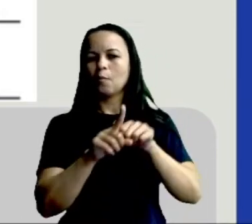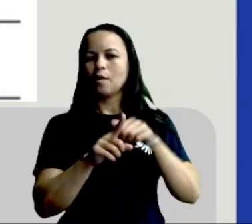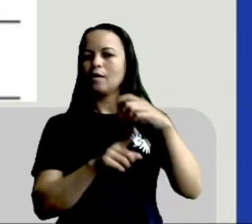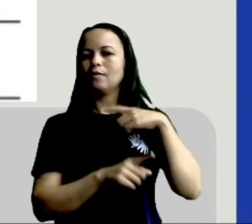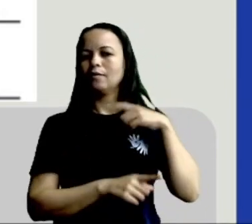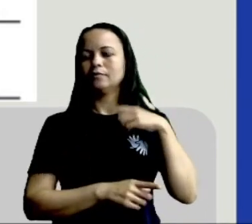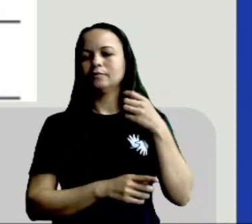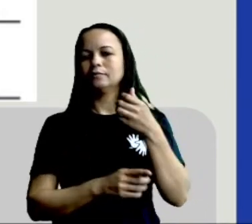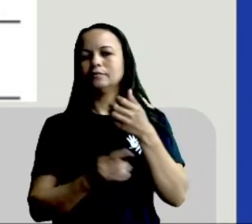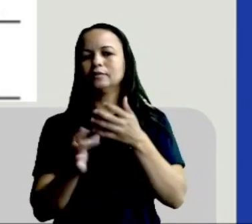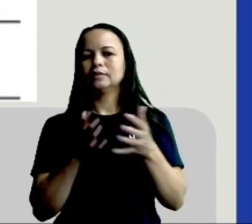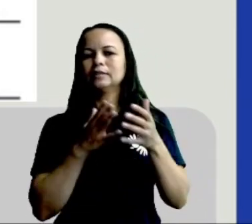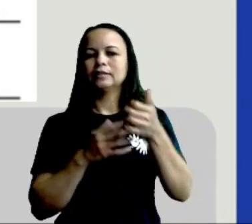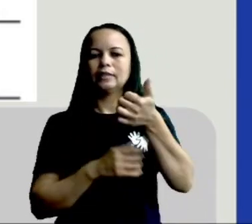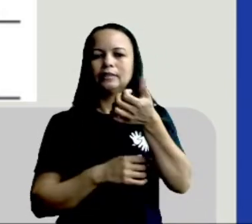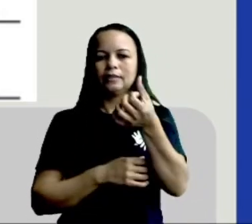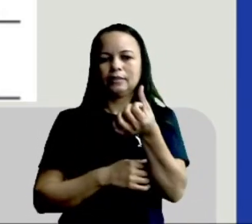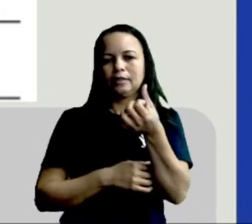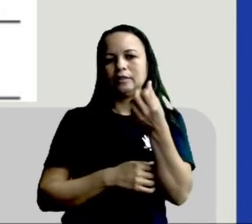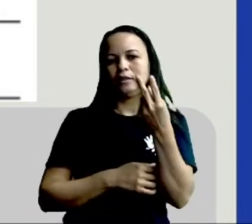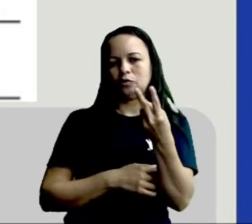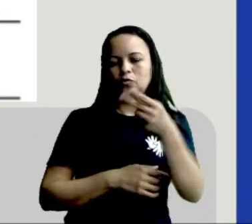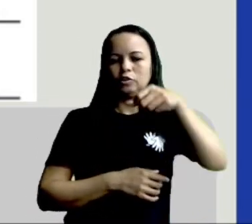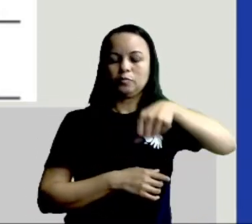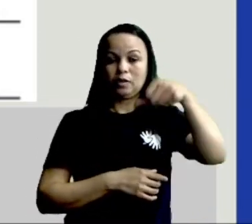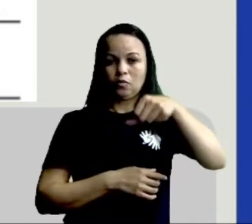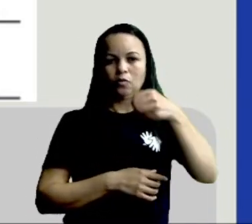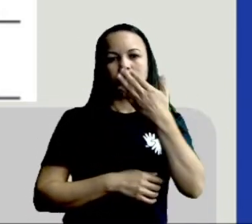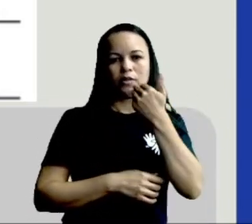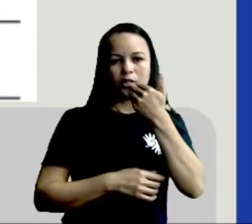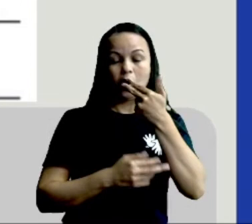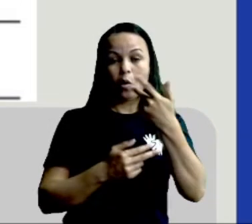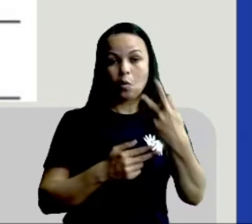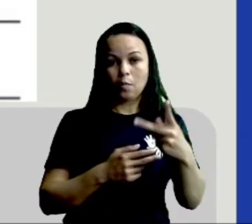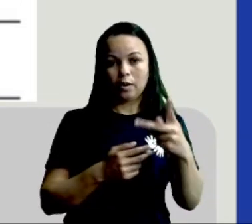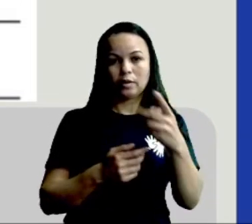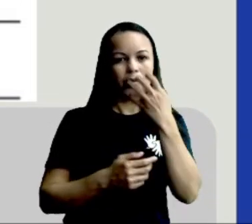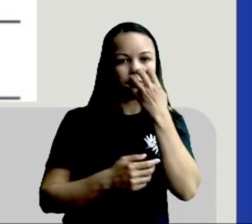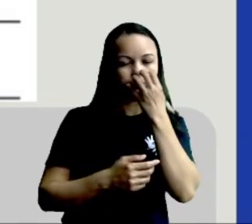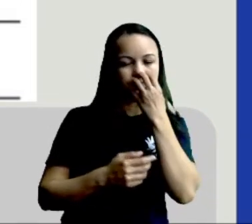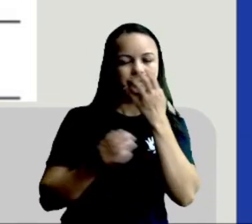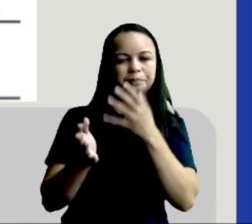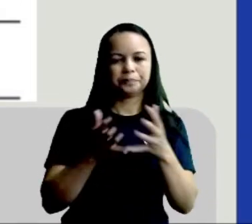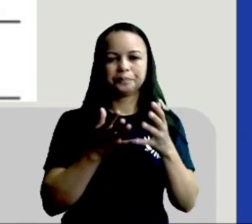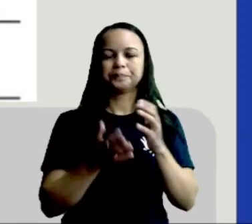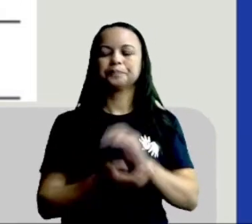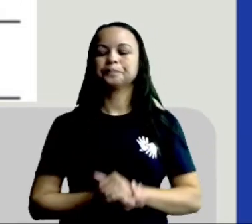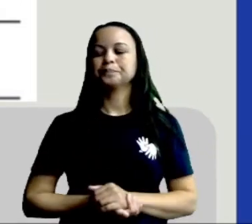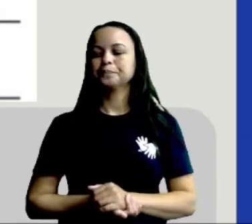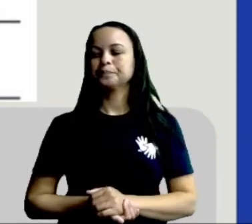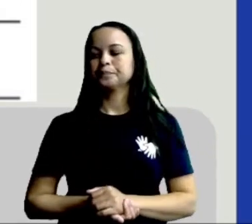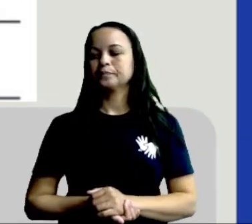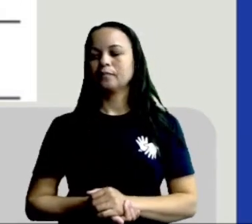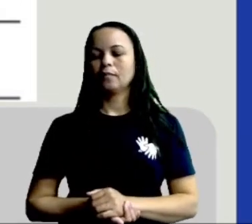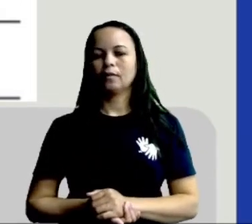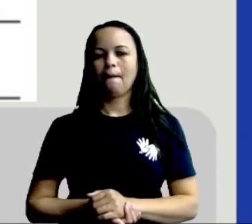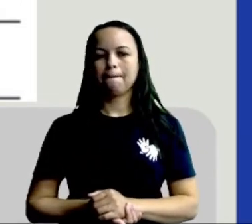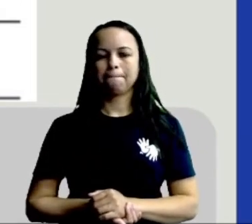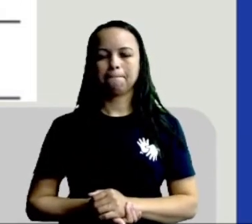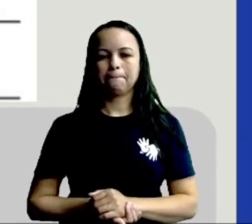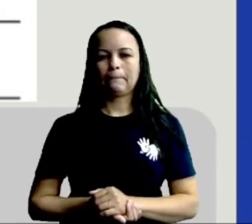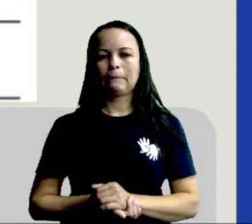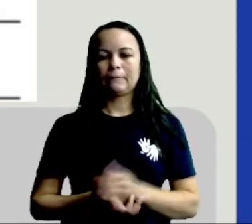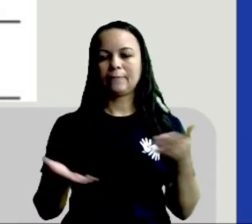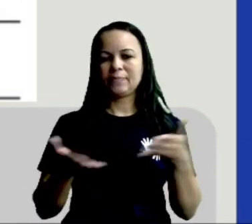consumiu 162 pacotes de ração. Foram consumidos lá no abrigo de cães, tá? Então,